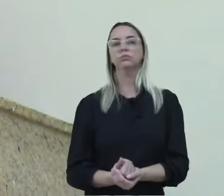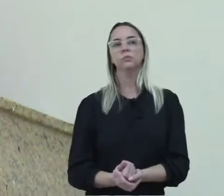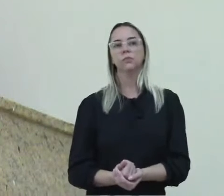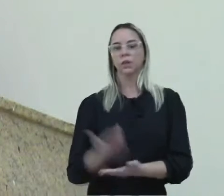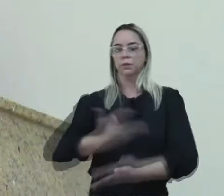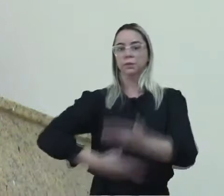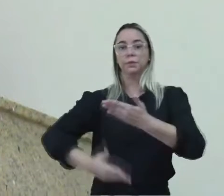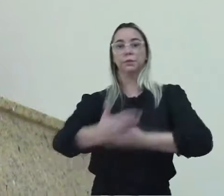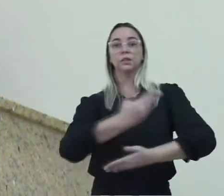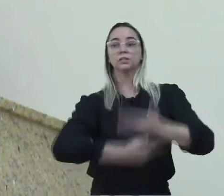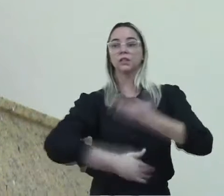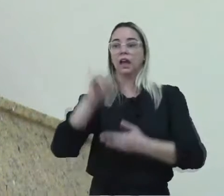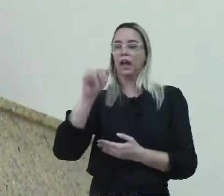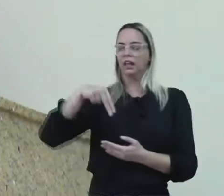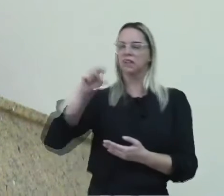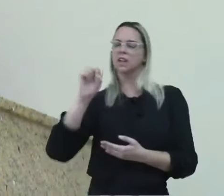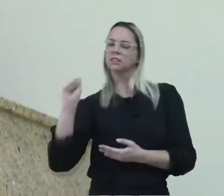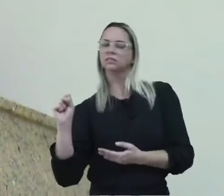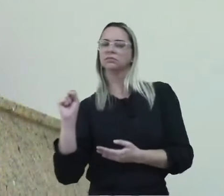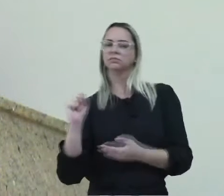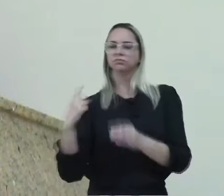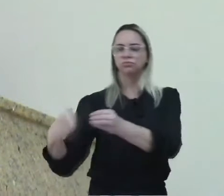nos municípios. E hoje a gente vê, né,